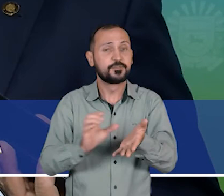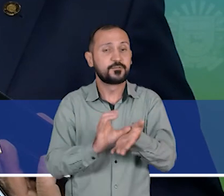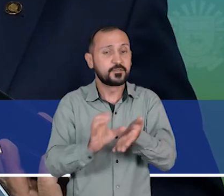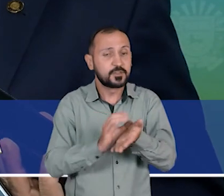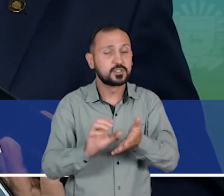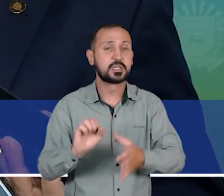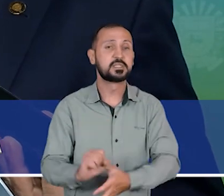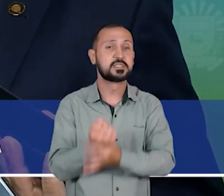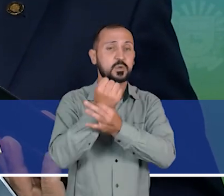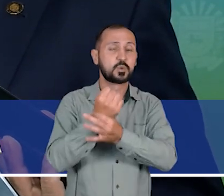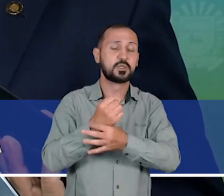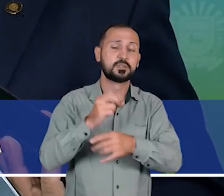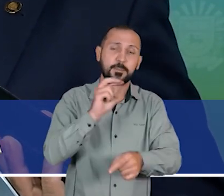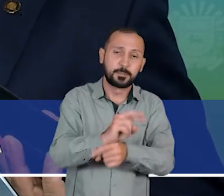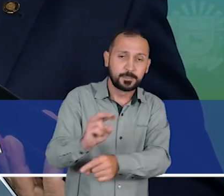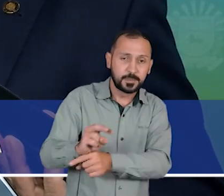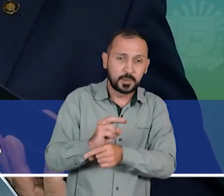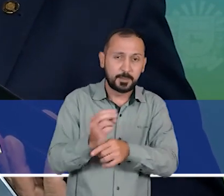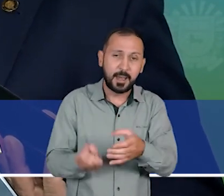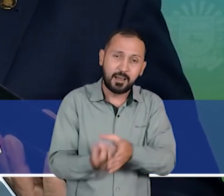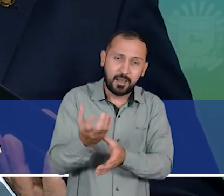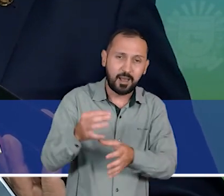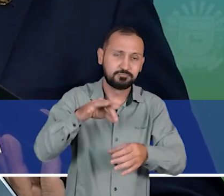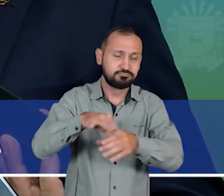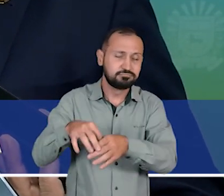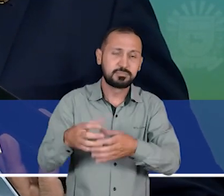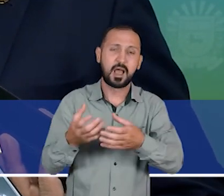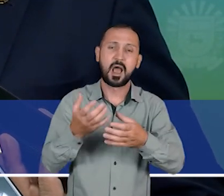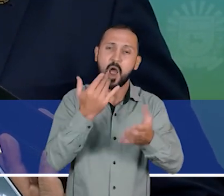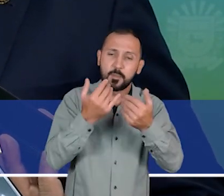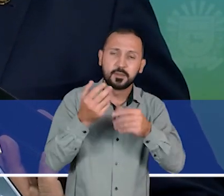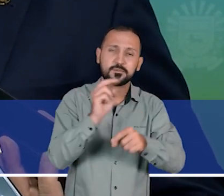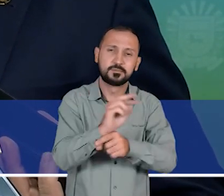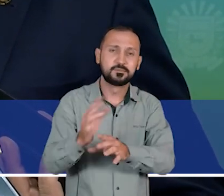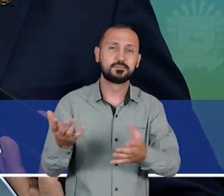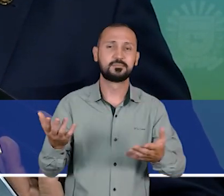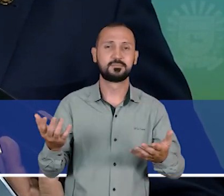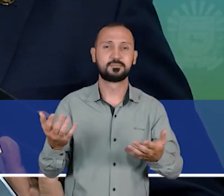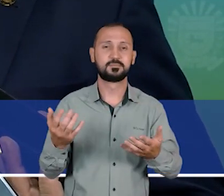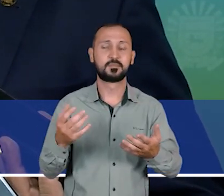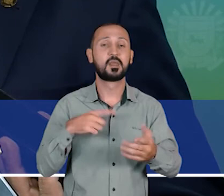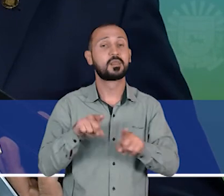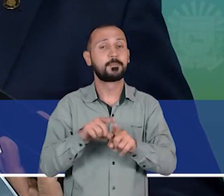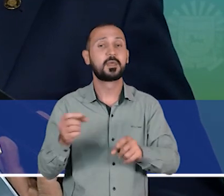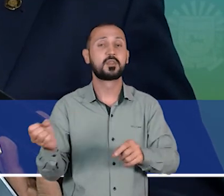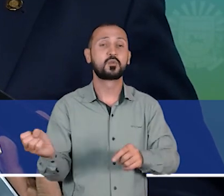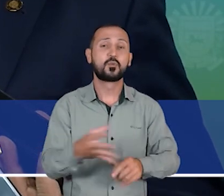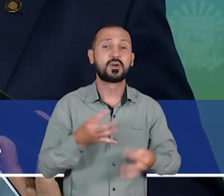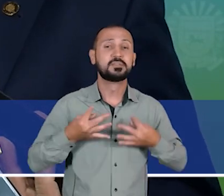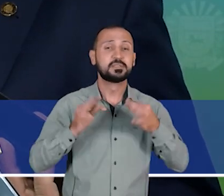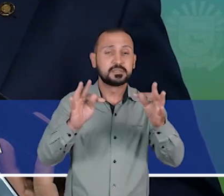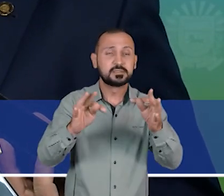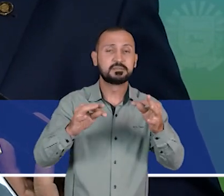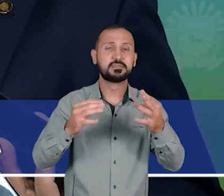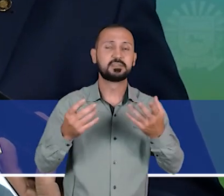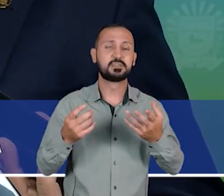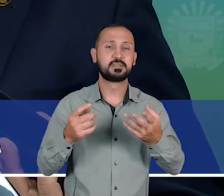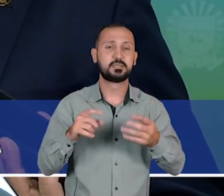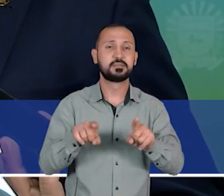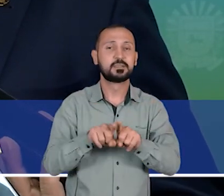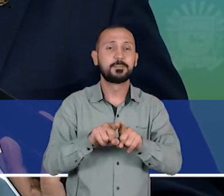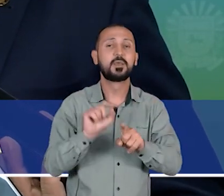que investir na segurança do plantel, e também a questão da inovação, da